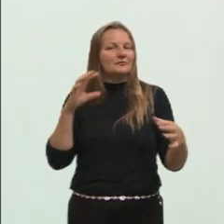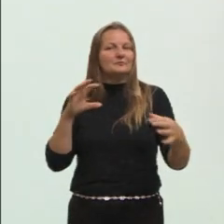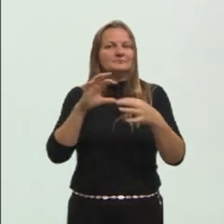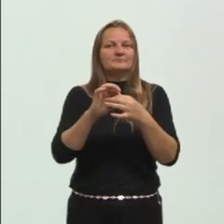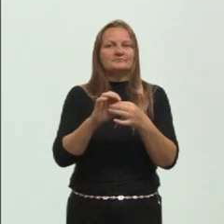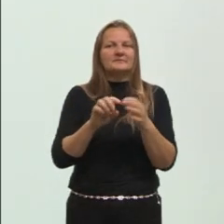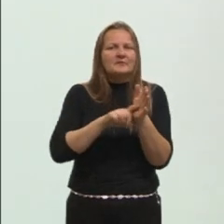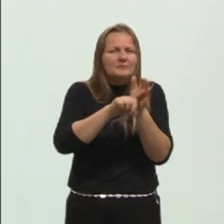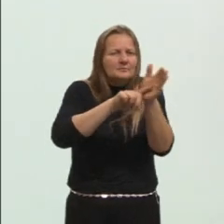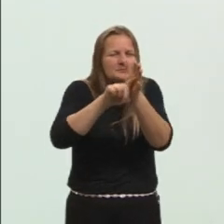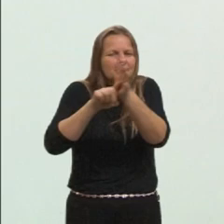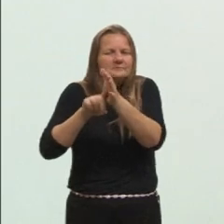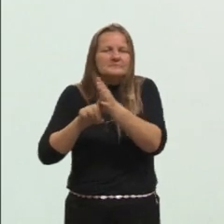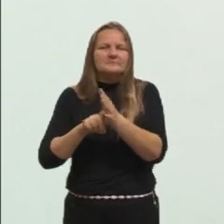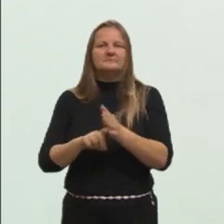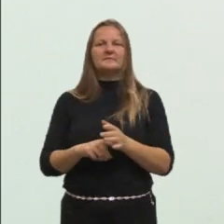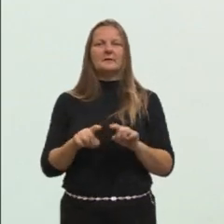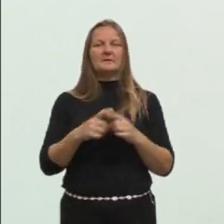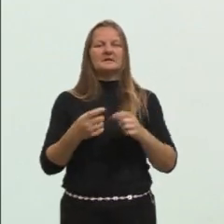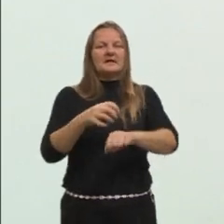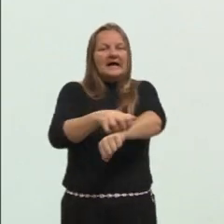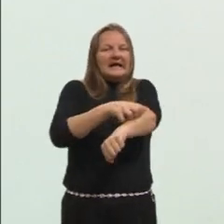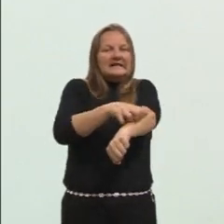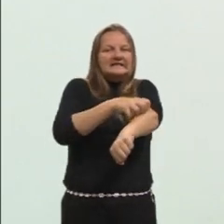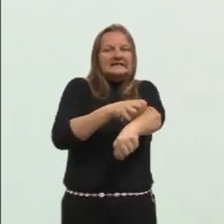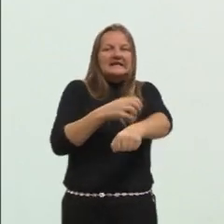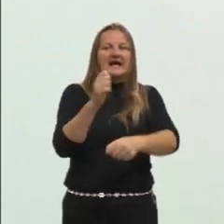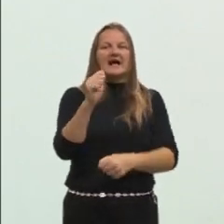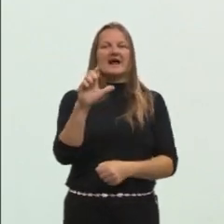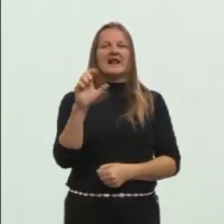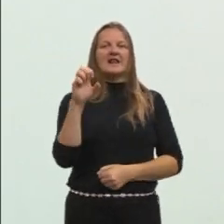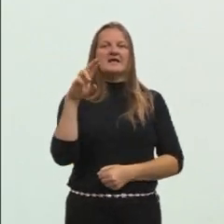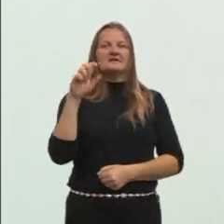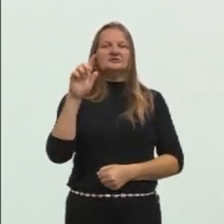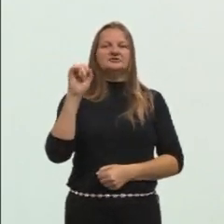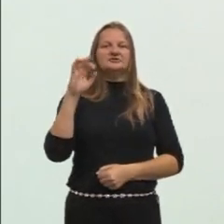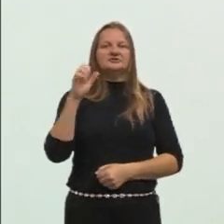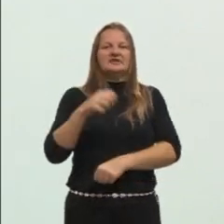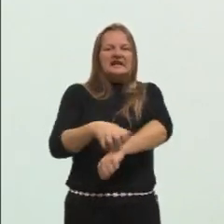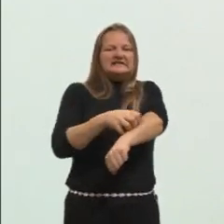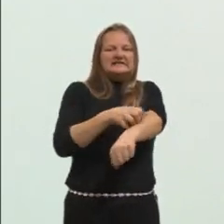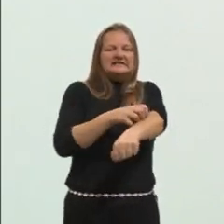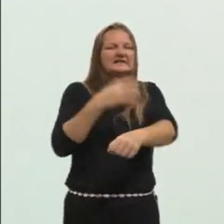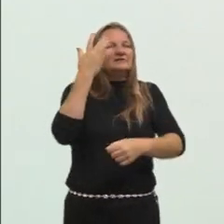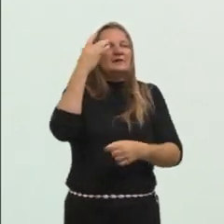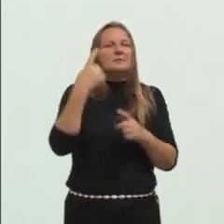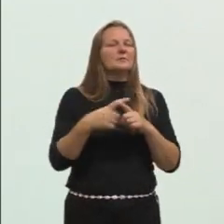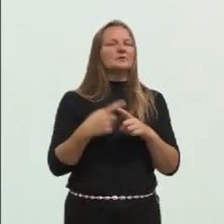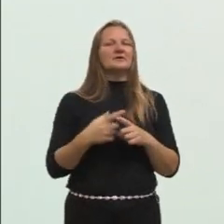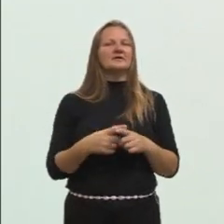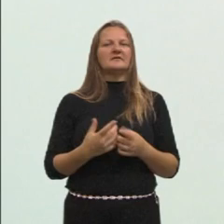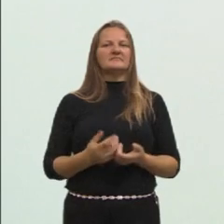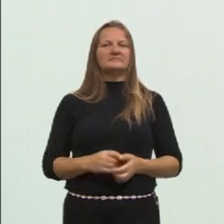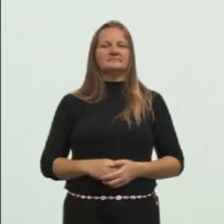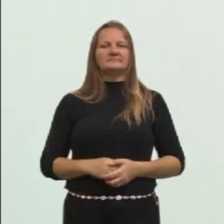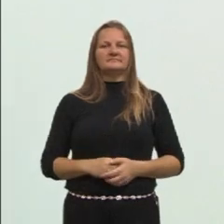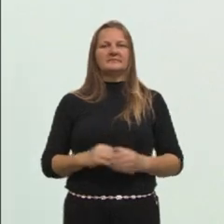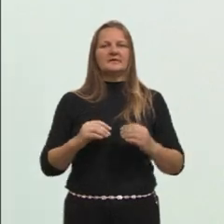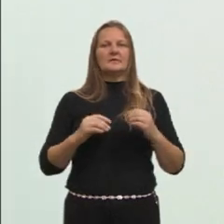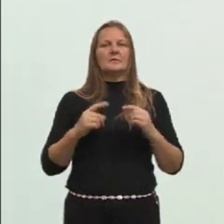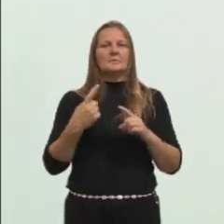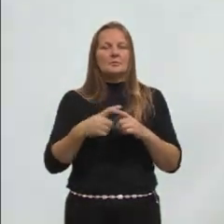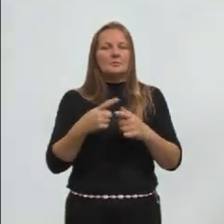vez melhores né nesse sentido mas às vezes a pessoa tem muito disso e não sabe qual é a causa né reações alérgicas entre outros